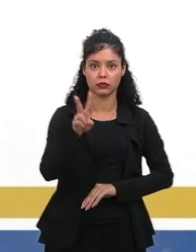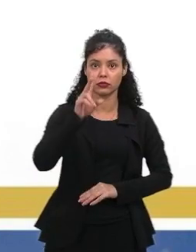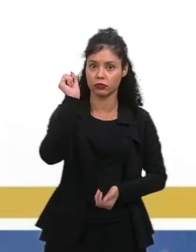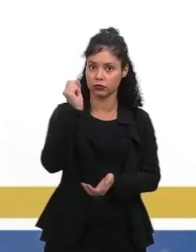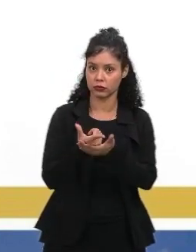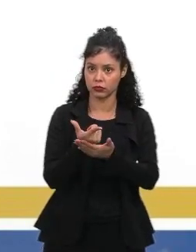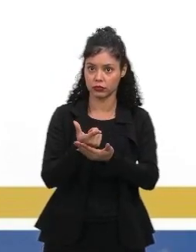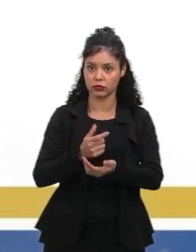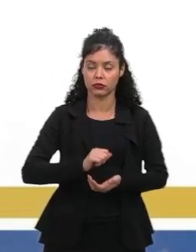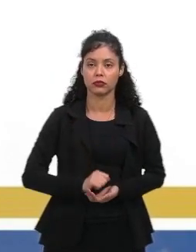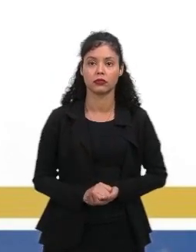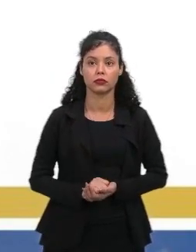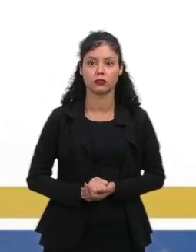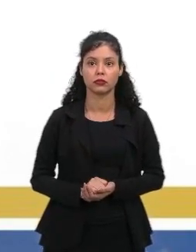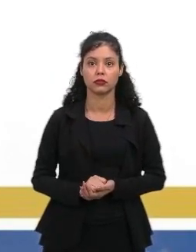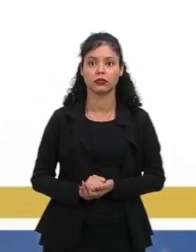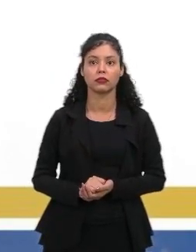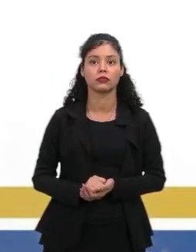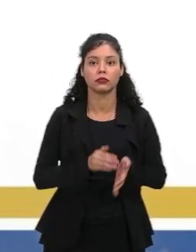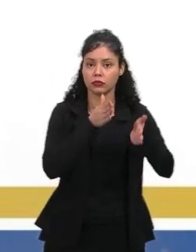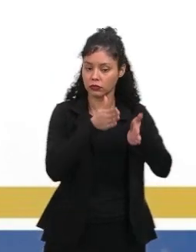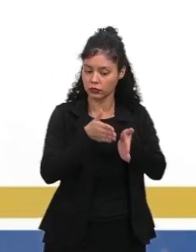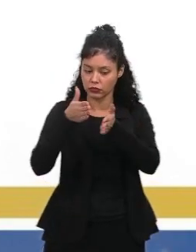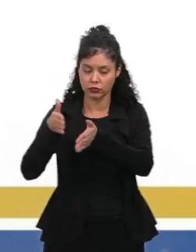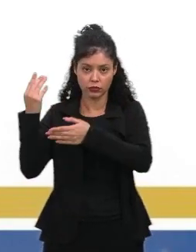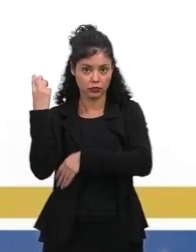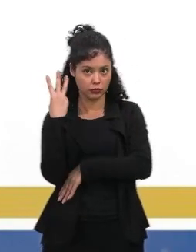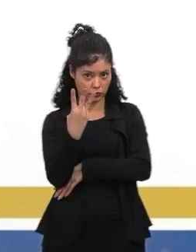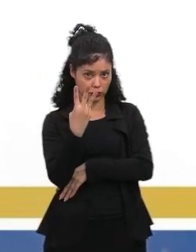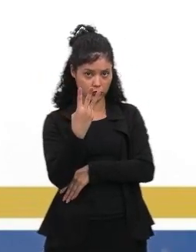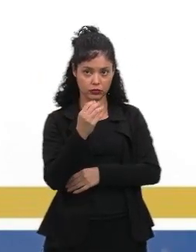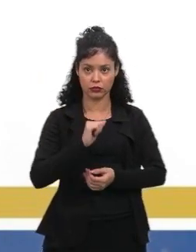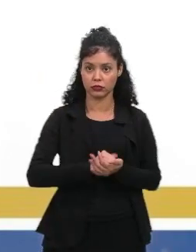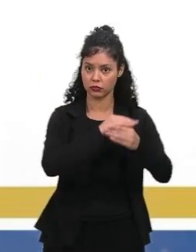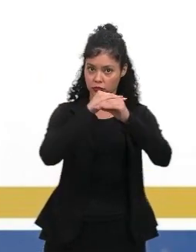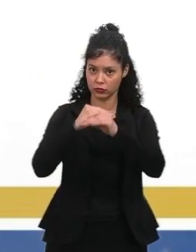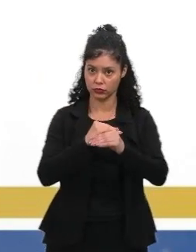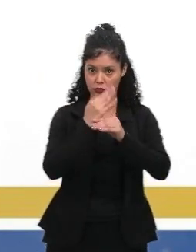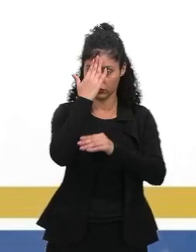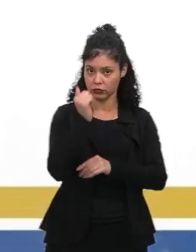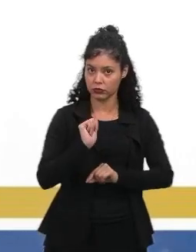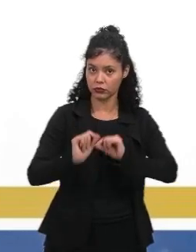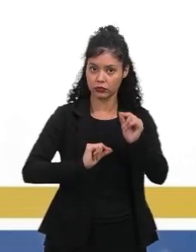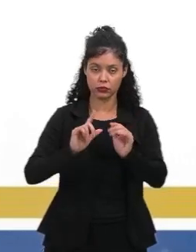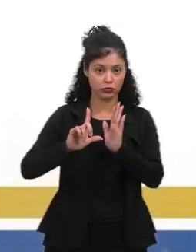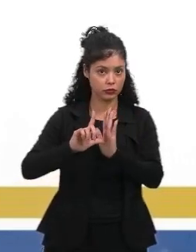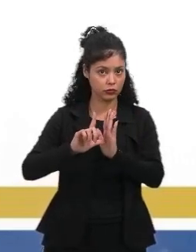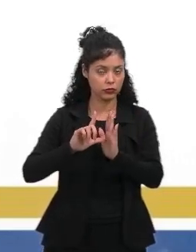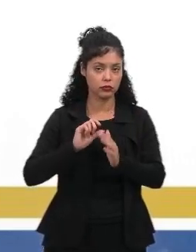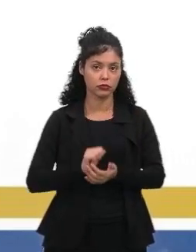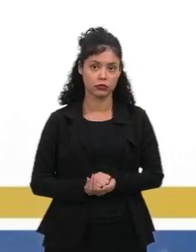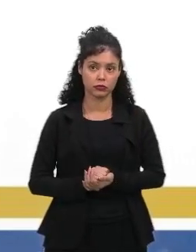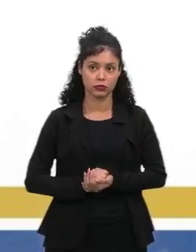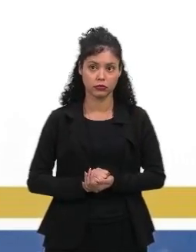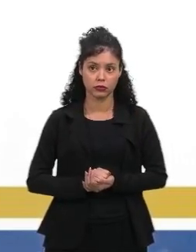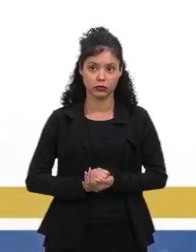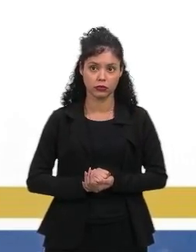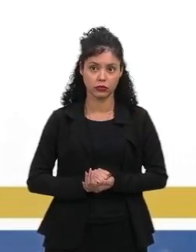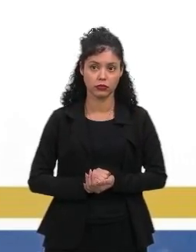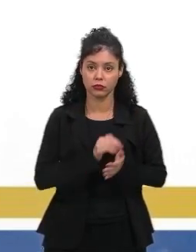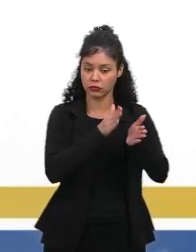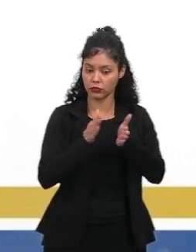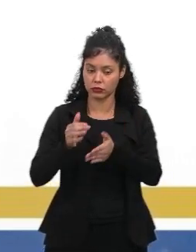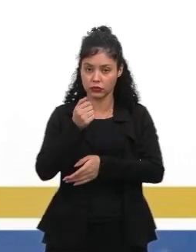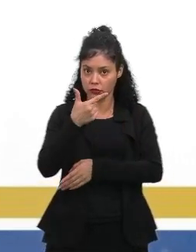vista, Essa pessoa vai parcelar isso em 3 parcelas iguais, sabendo que a loja, quando se faz essa parcela, ela